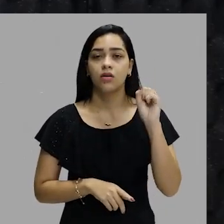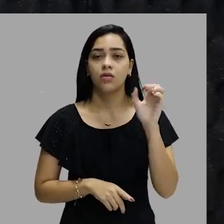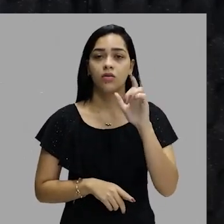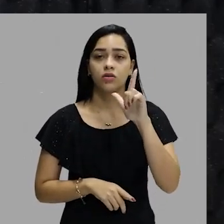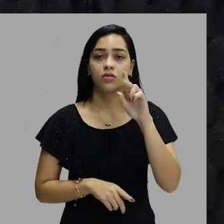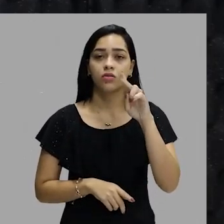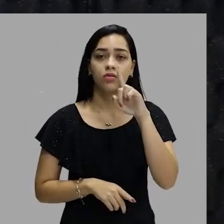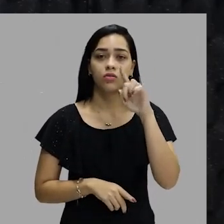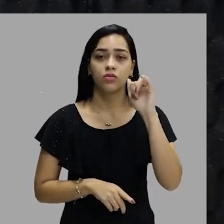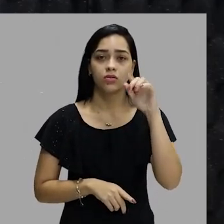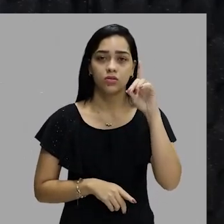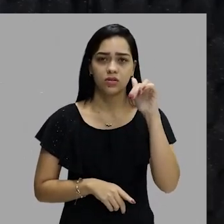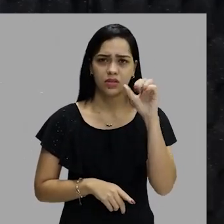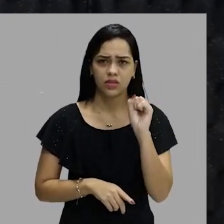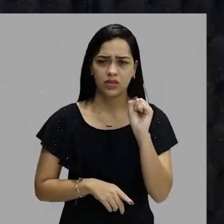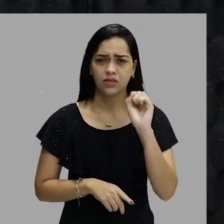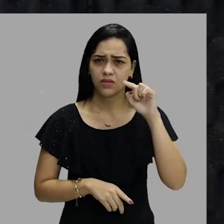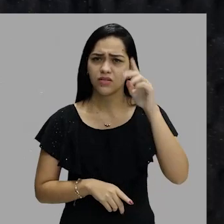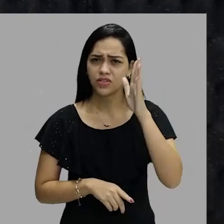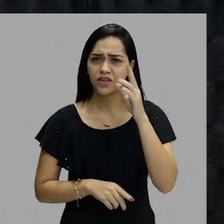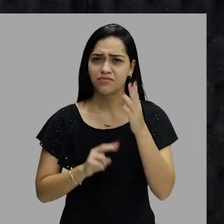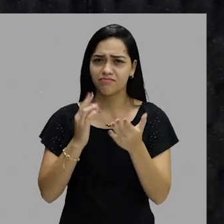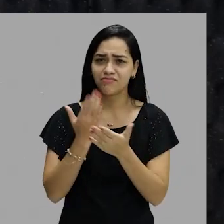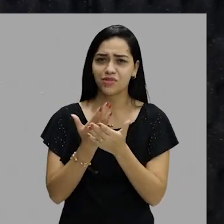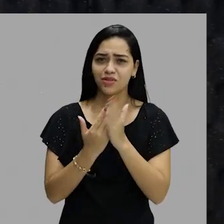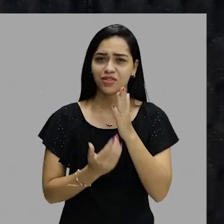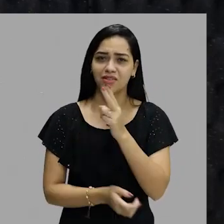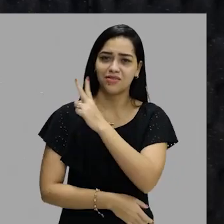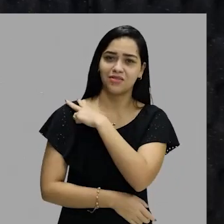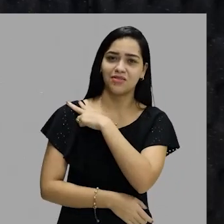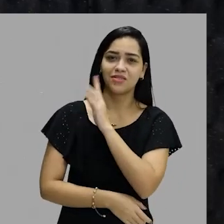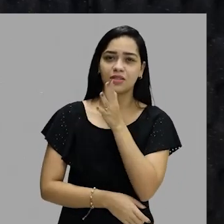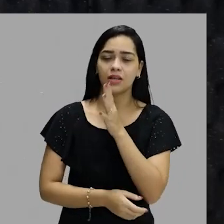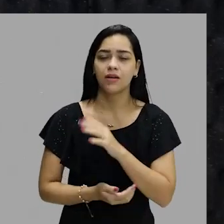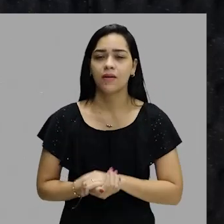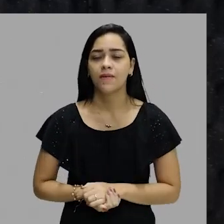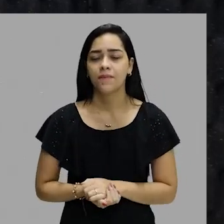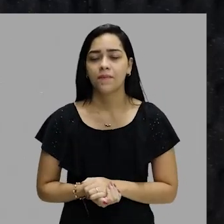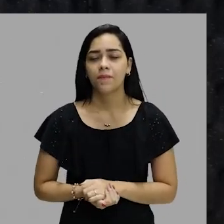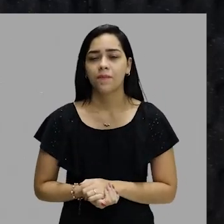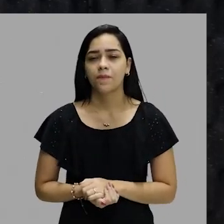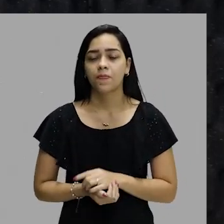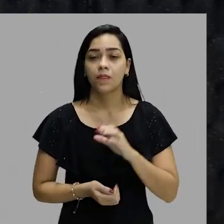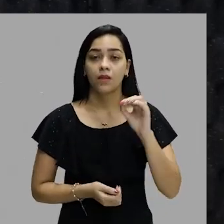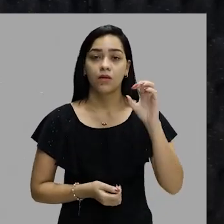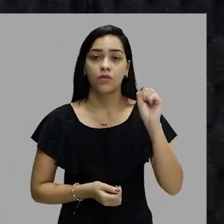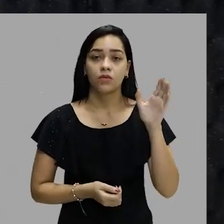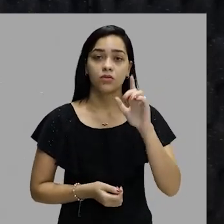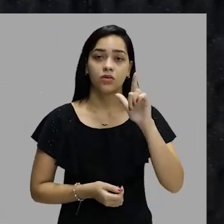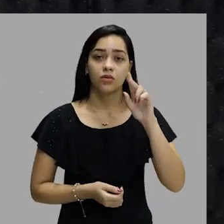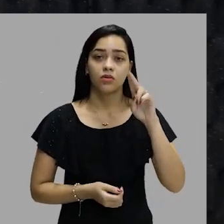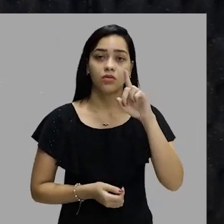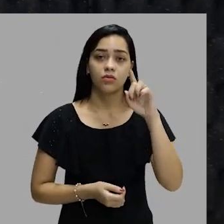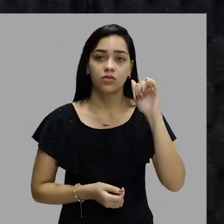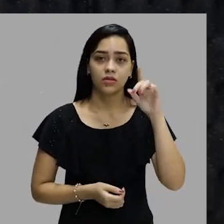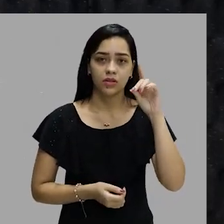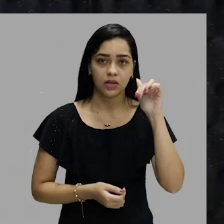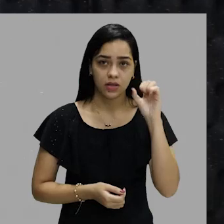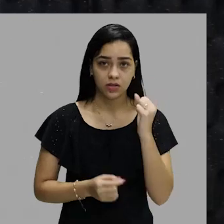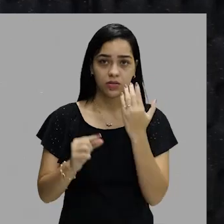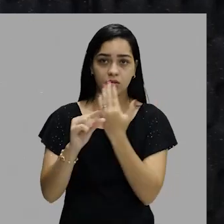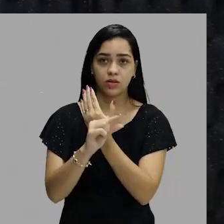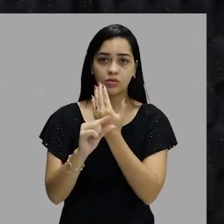que é considerado... Lá na frente não, você já viu, você está no segundo ano. Você já viu Os Lusíadas, que é de Camões, que